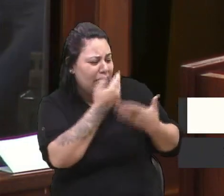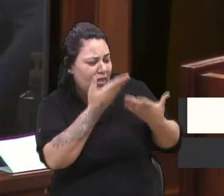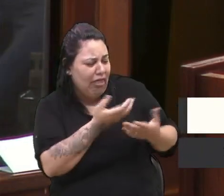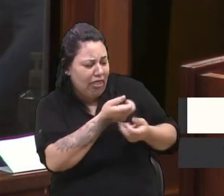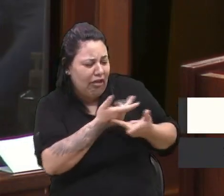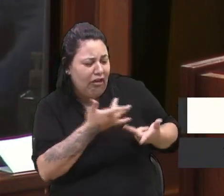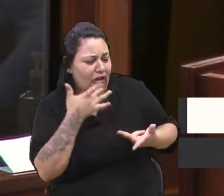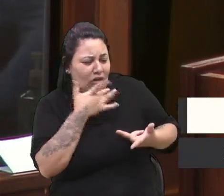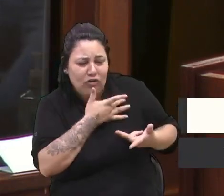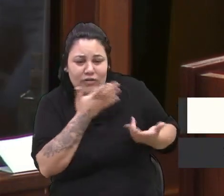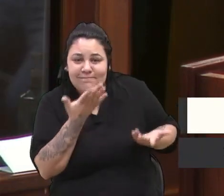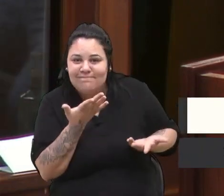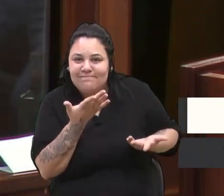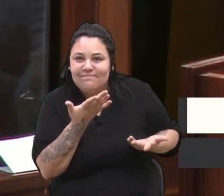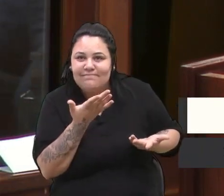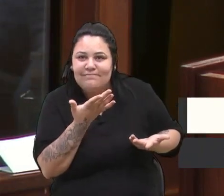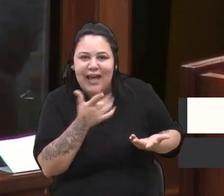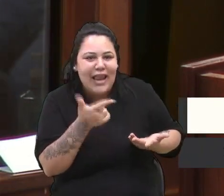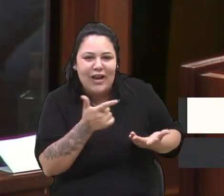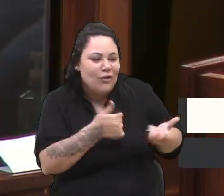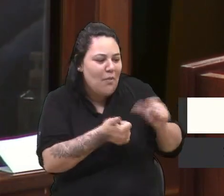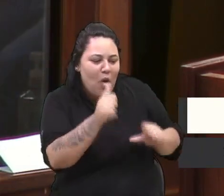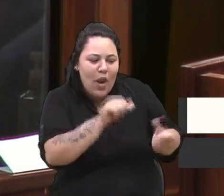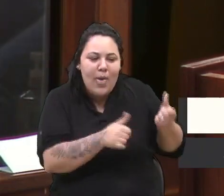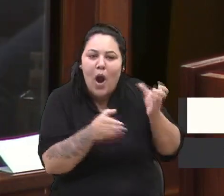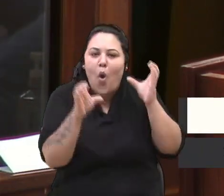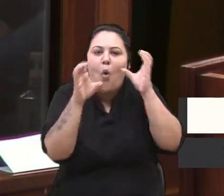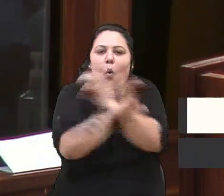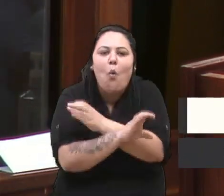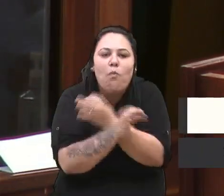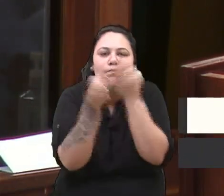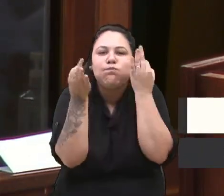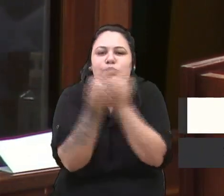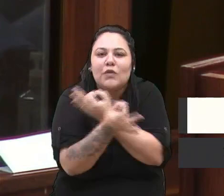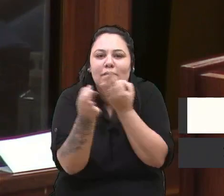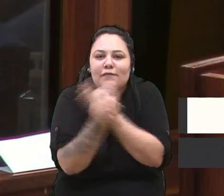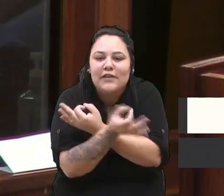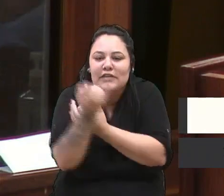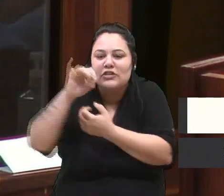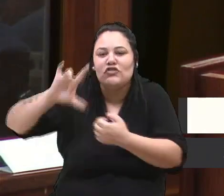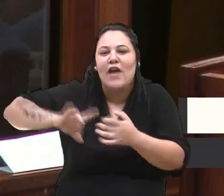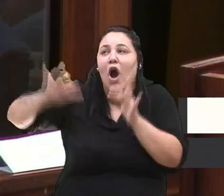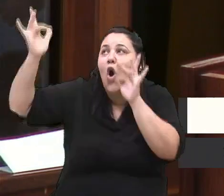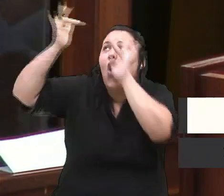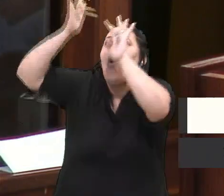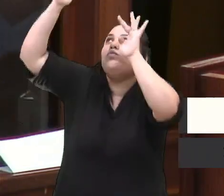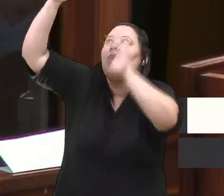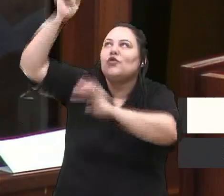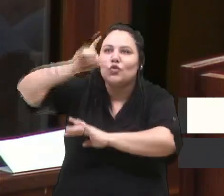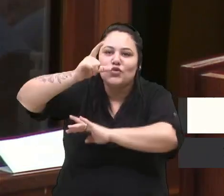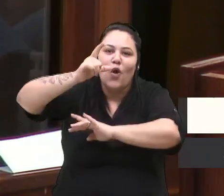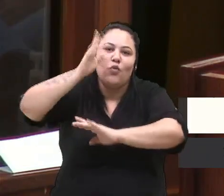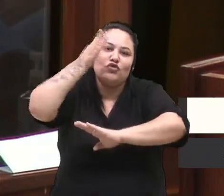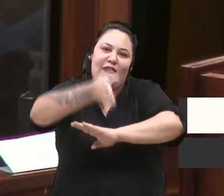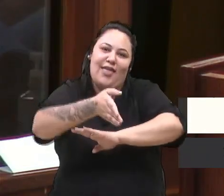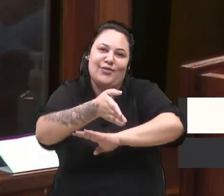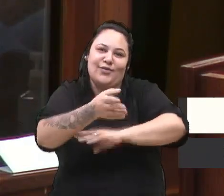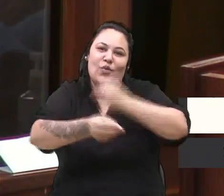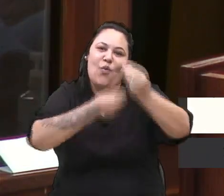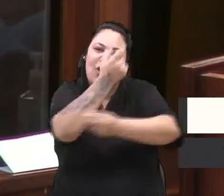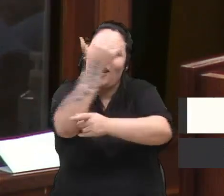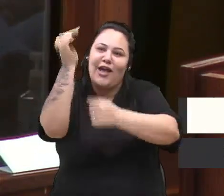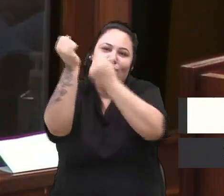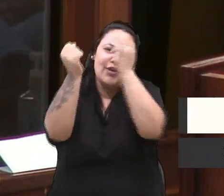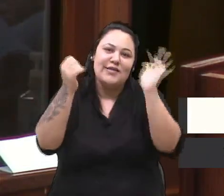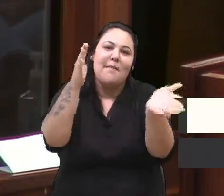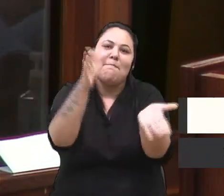boa, ela não vem com uma qualidade tão perfeita como ela viria se ela estivesse exposta ao sol, como a natureza